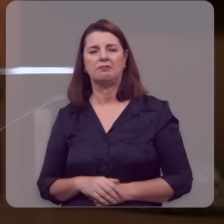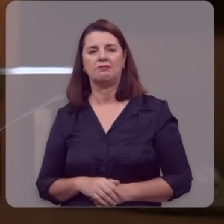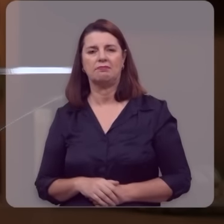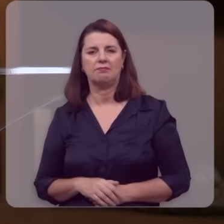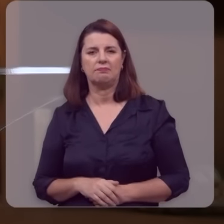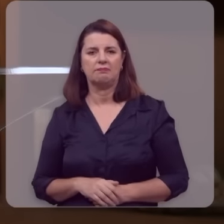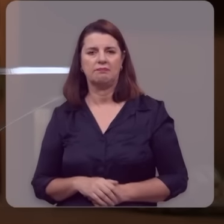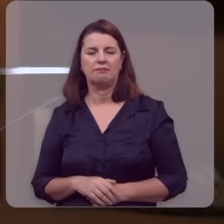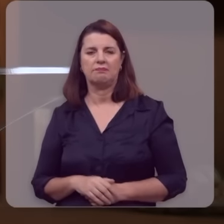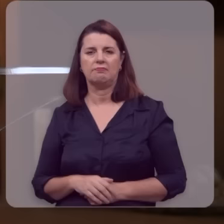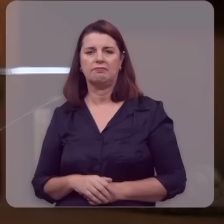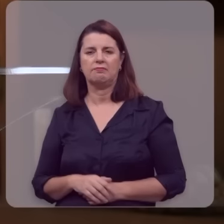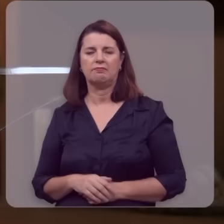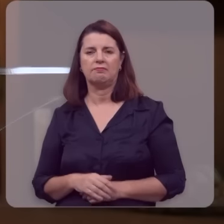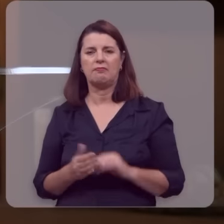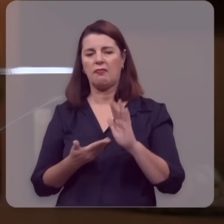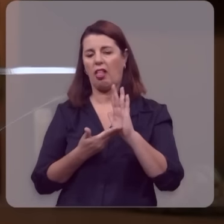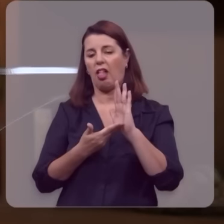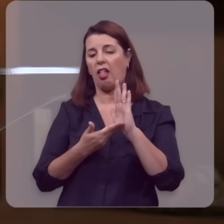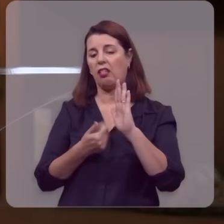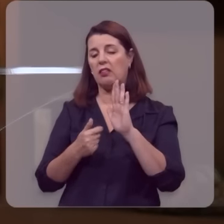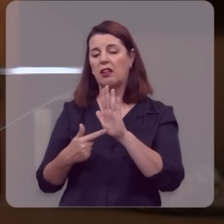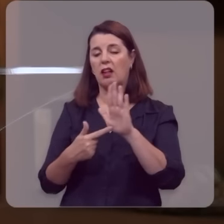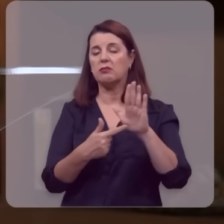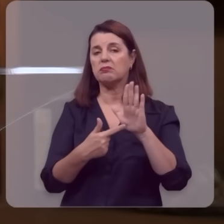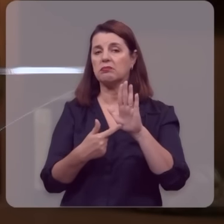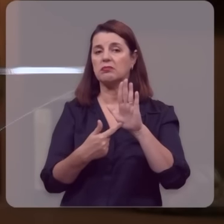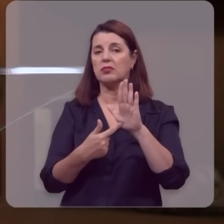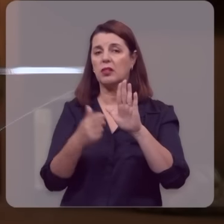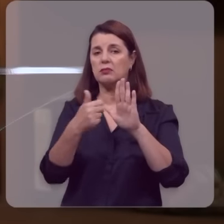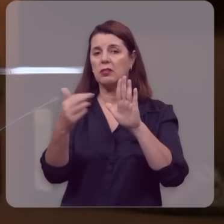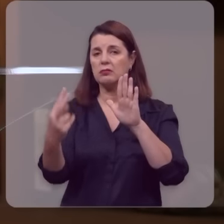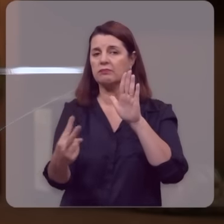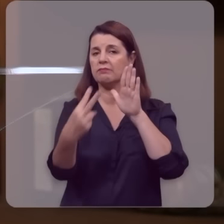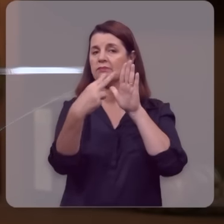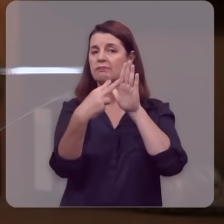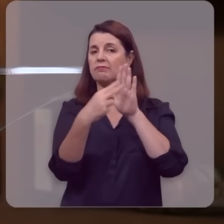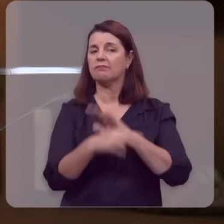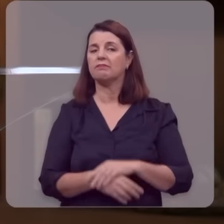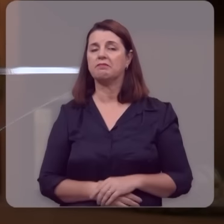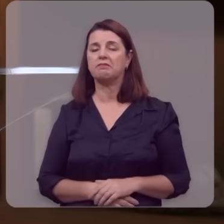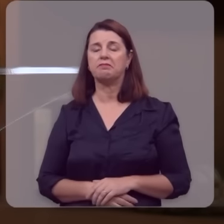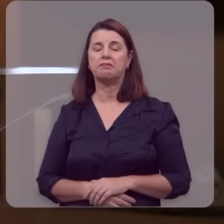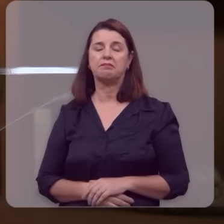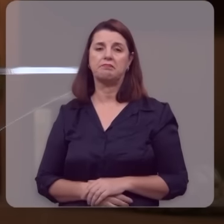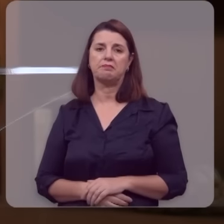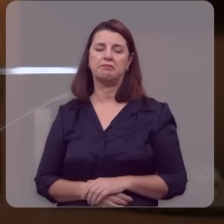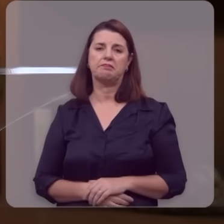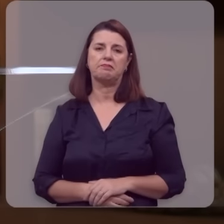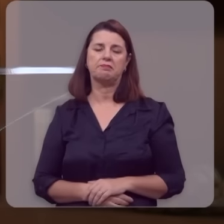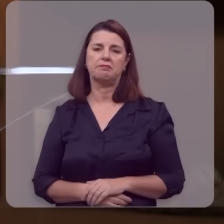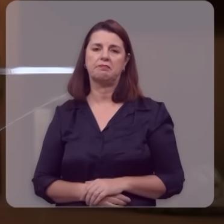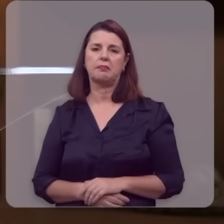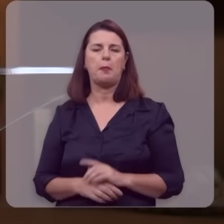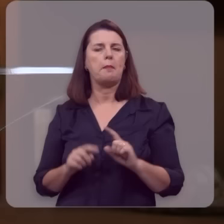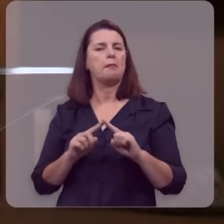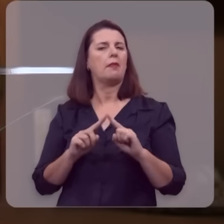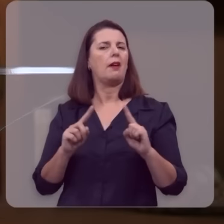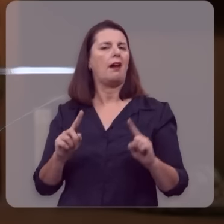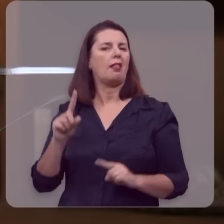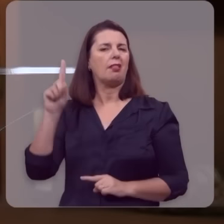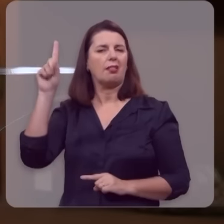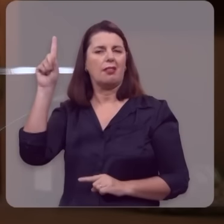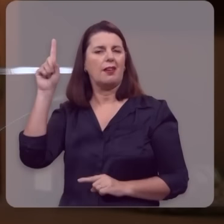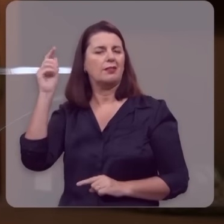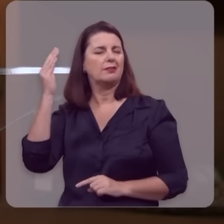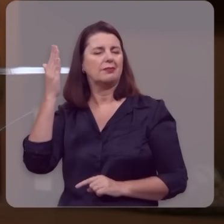sistemas tirar as evidências da frente dos olhos humanos Mas